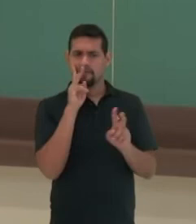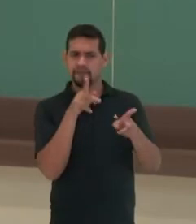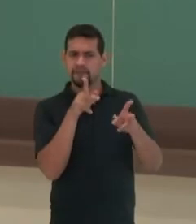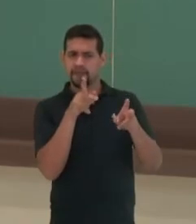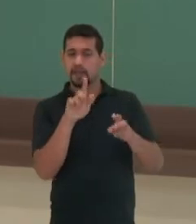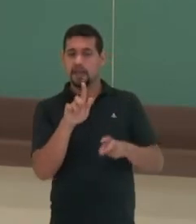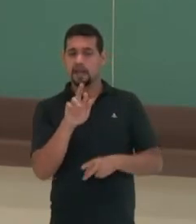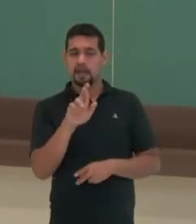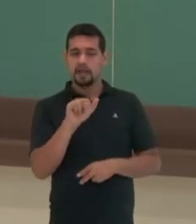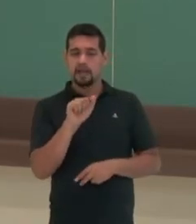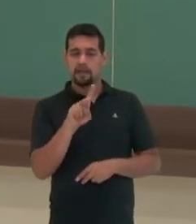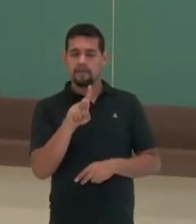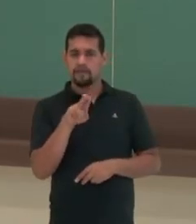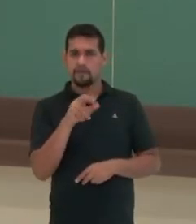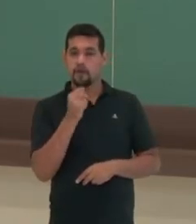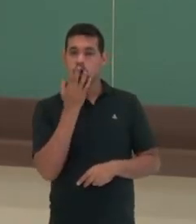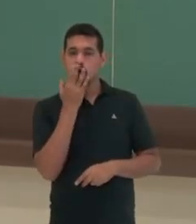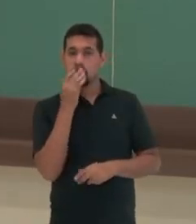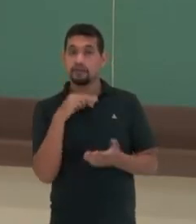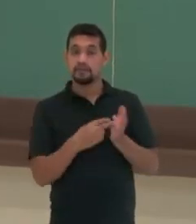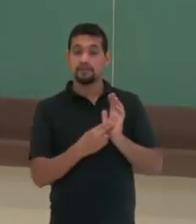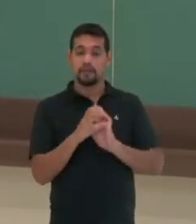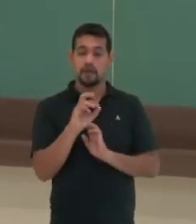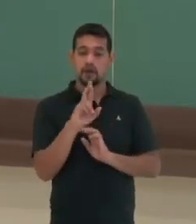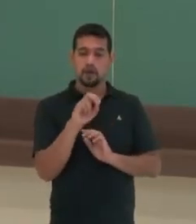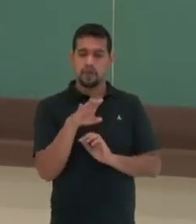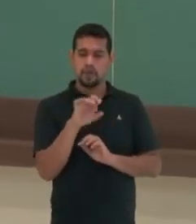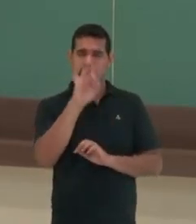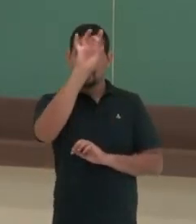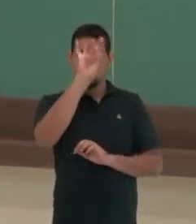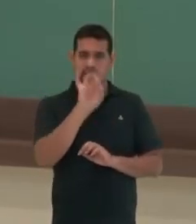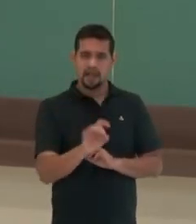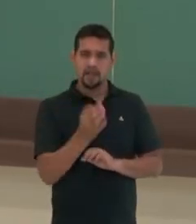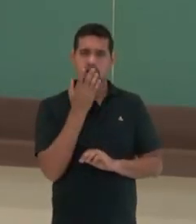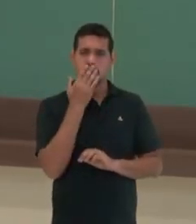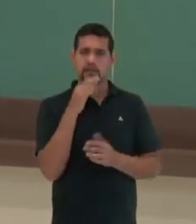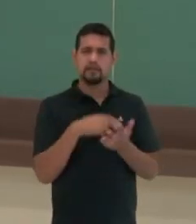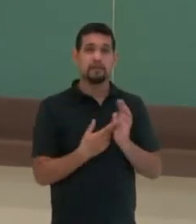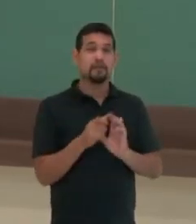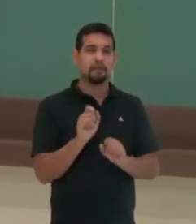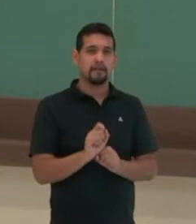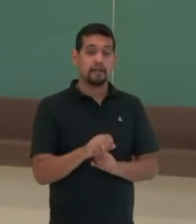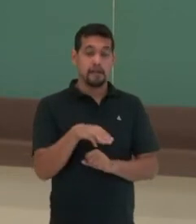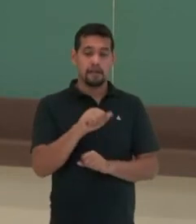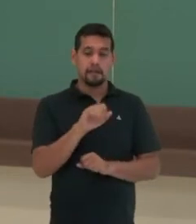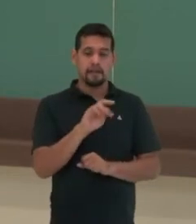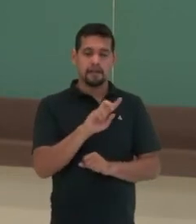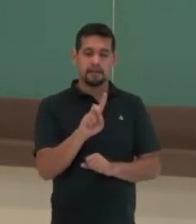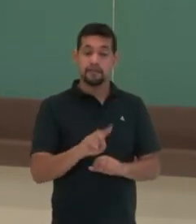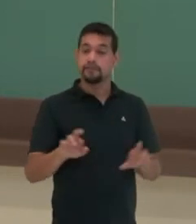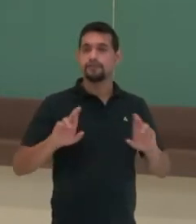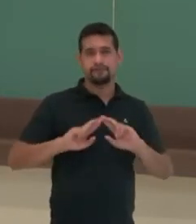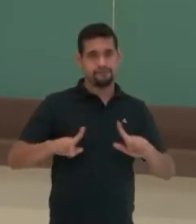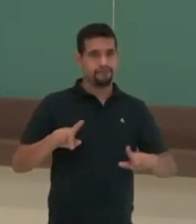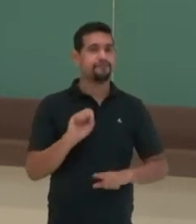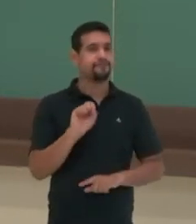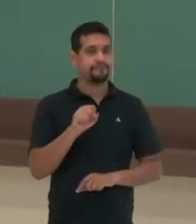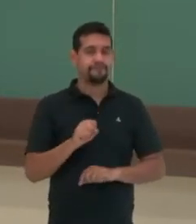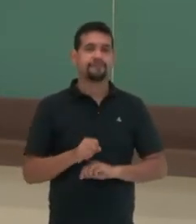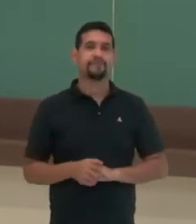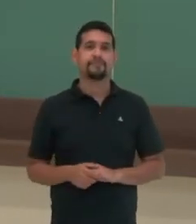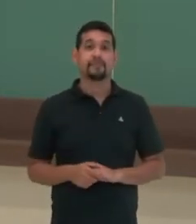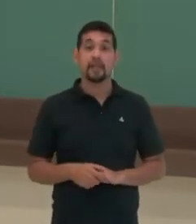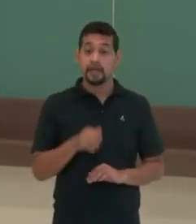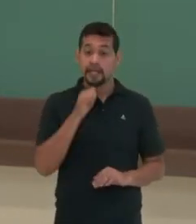uma gravura colorida, é uma cromoxilogravura. E cada cor daquela foi feita com uma matriz diferente.